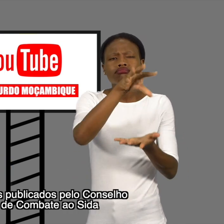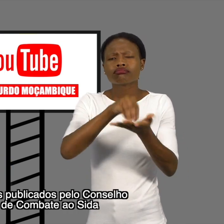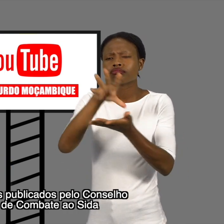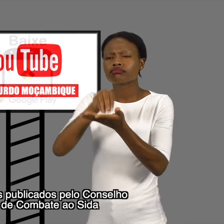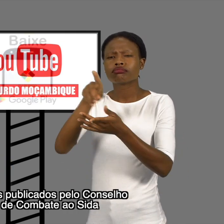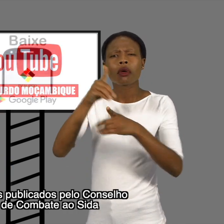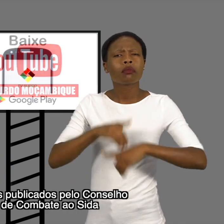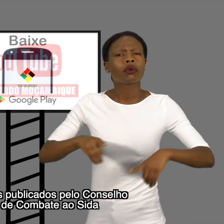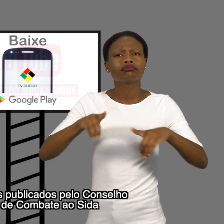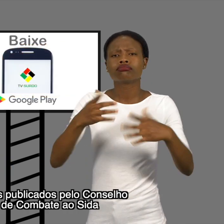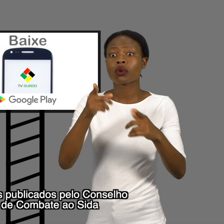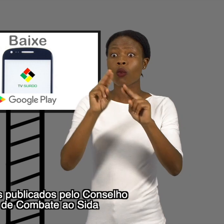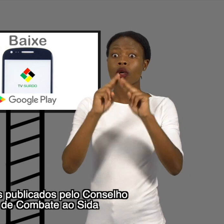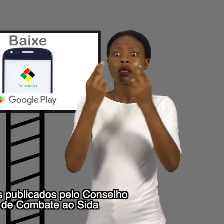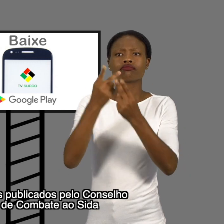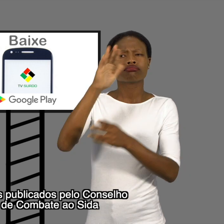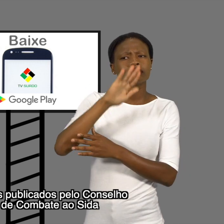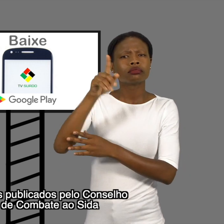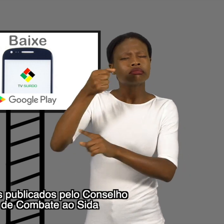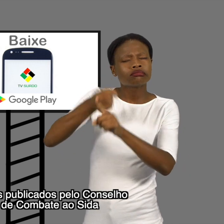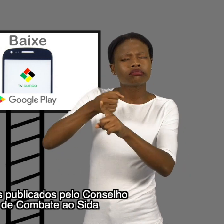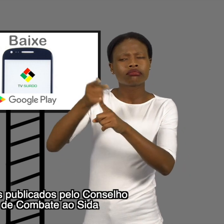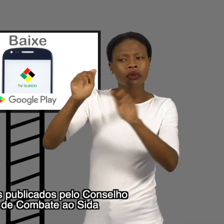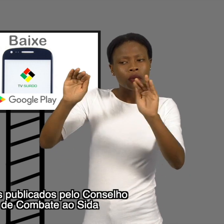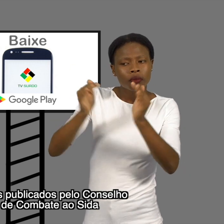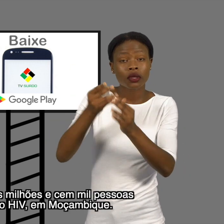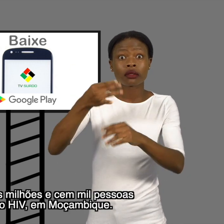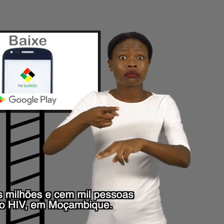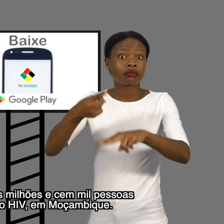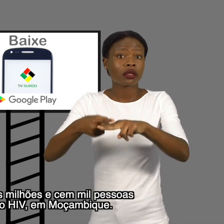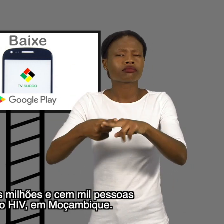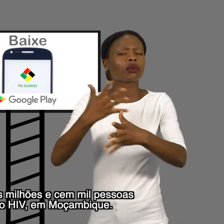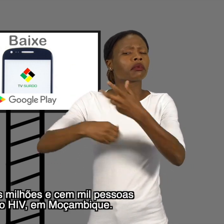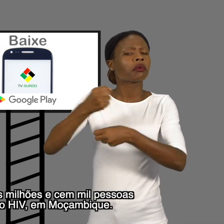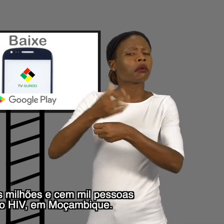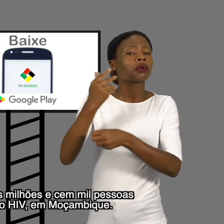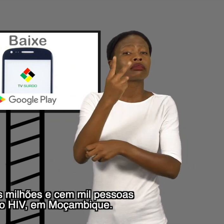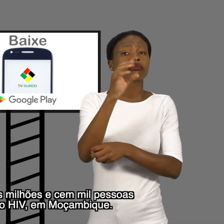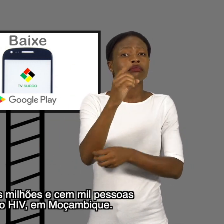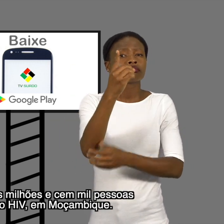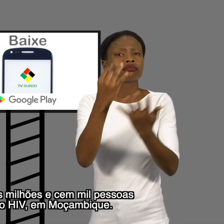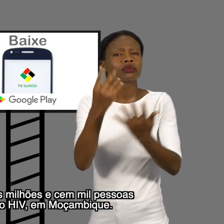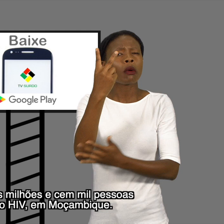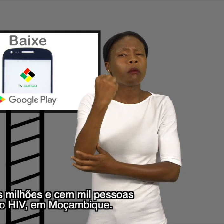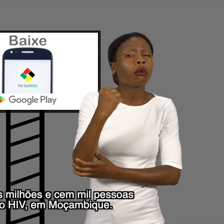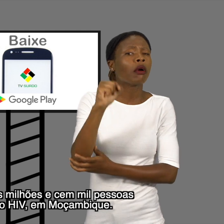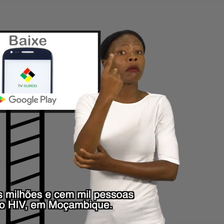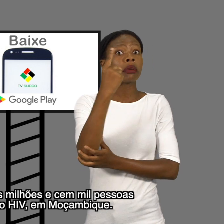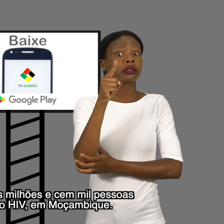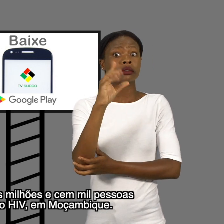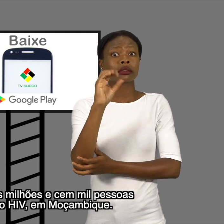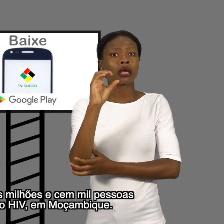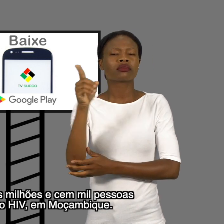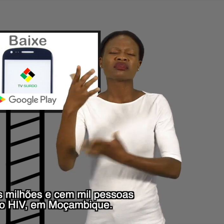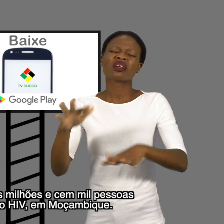Segundo dados publicados pelo Conselho Nacional de Combate ao SIDA, só em 2017, 2 milhões e 100 mil pessoas